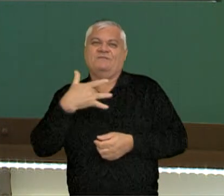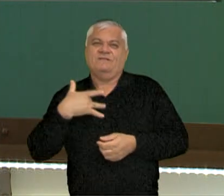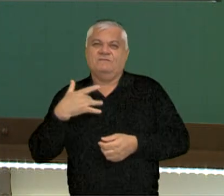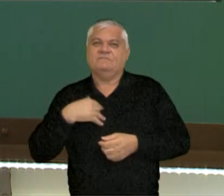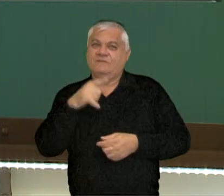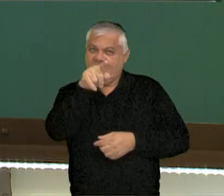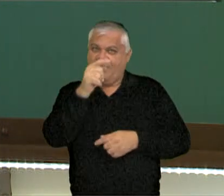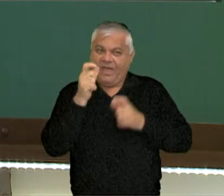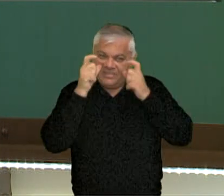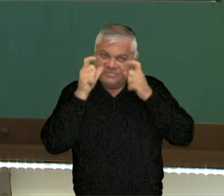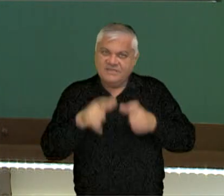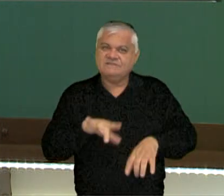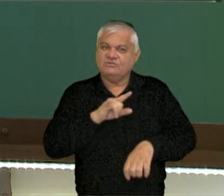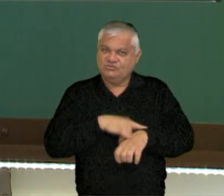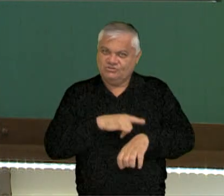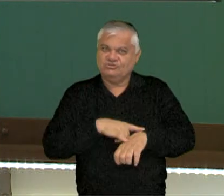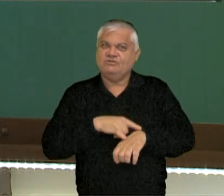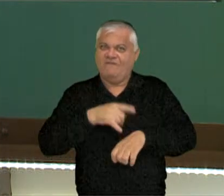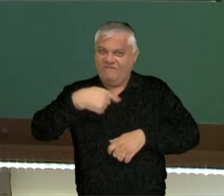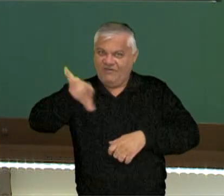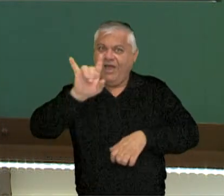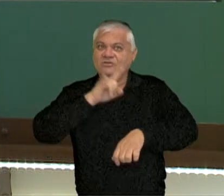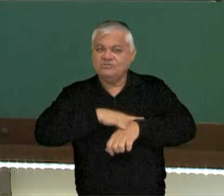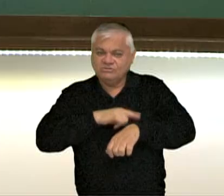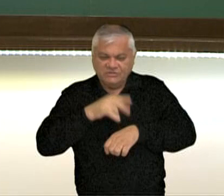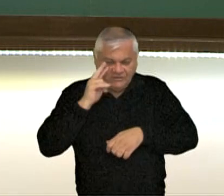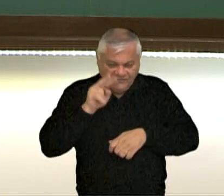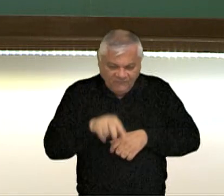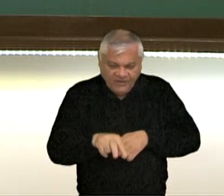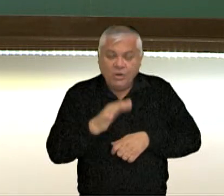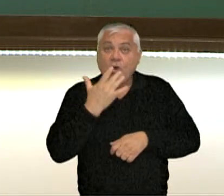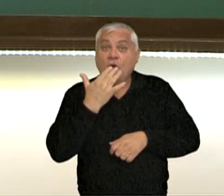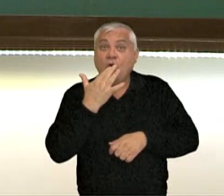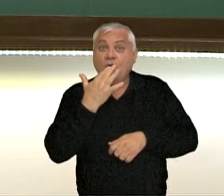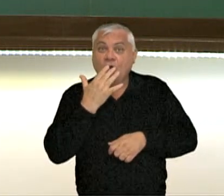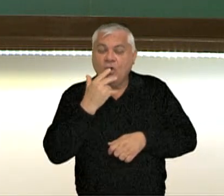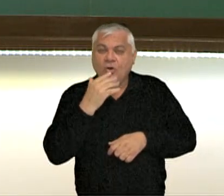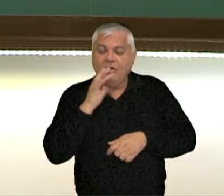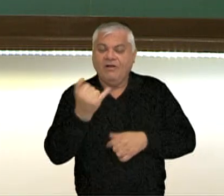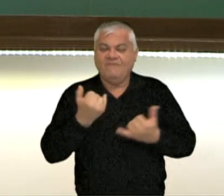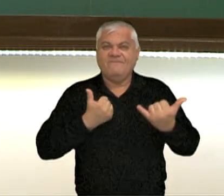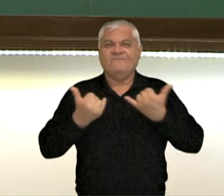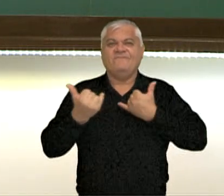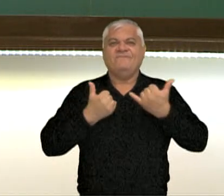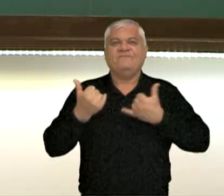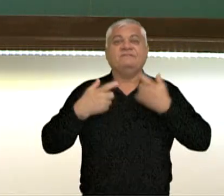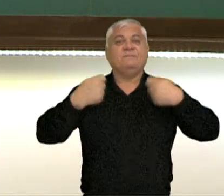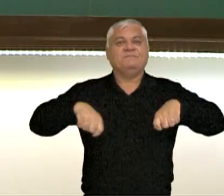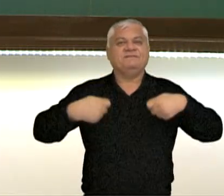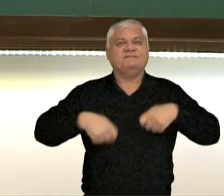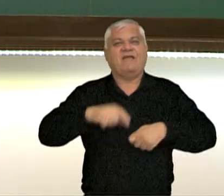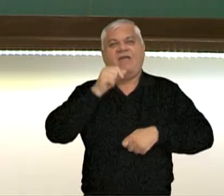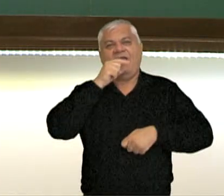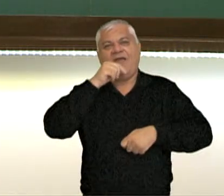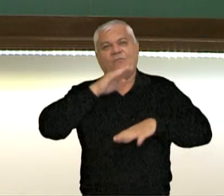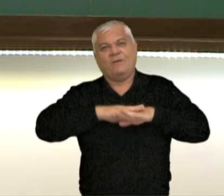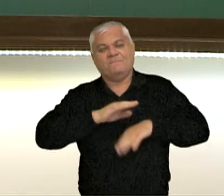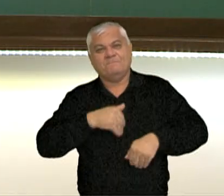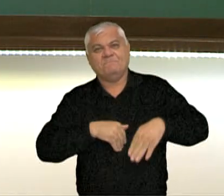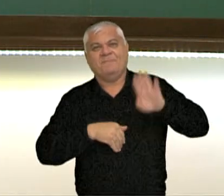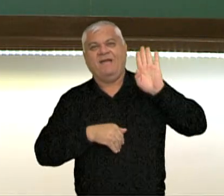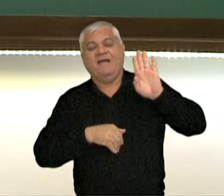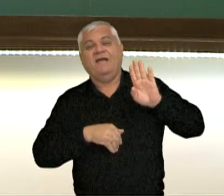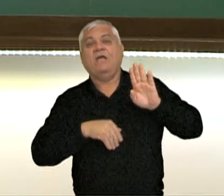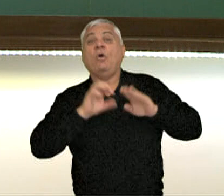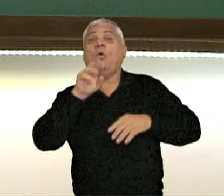presta atenção na cor da sua urina, que isso vai te dizer o quanto de água você está bebendo, se está bebendo